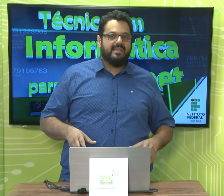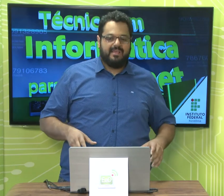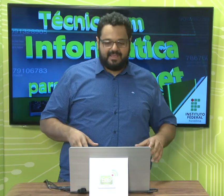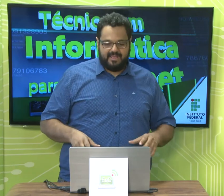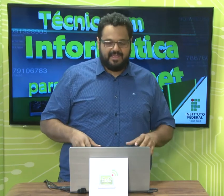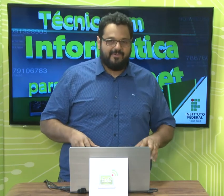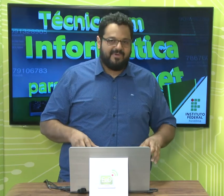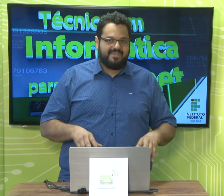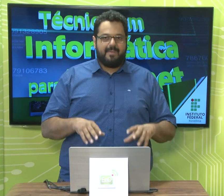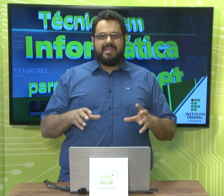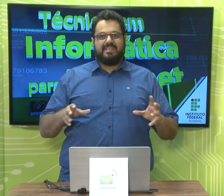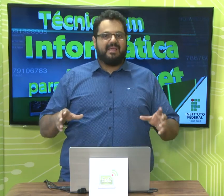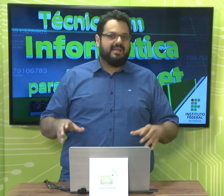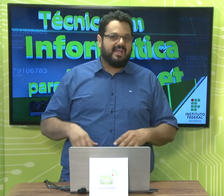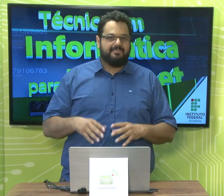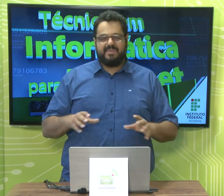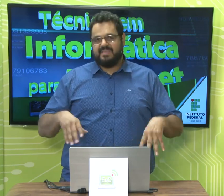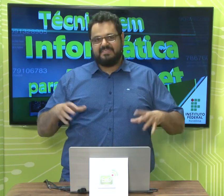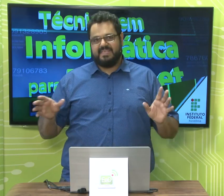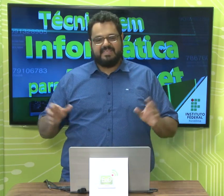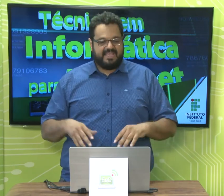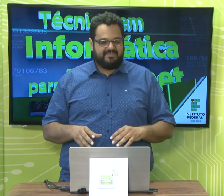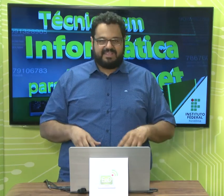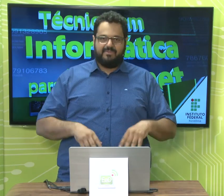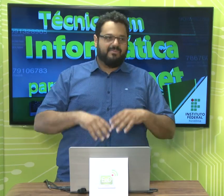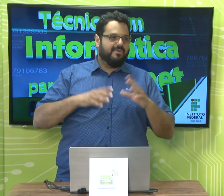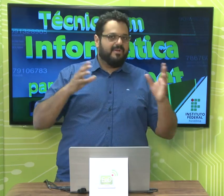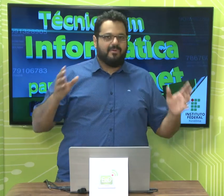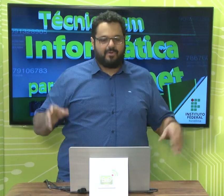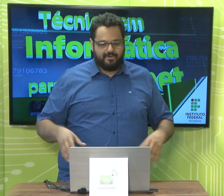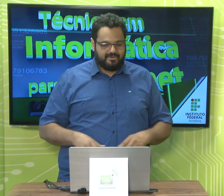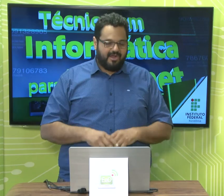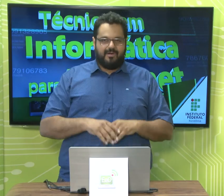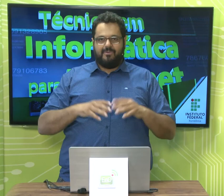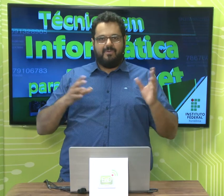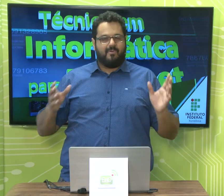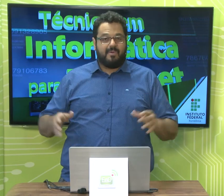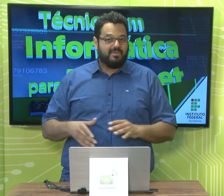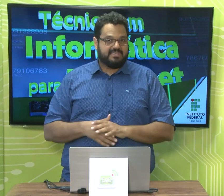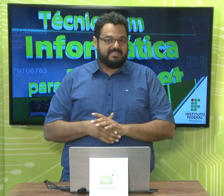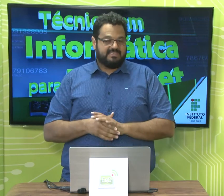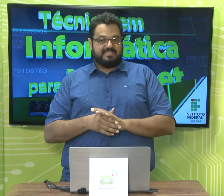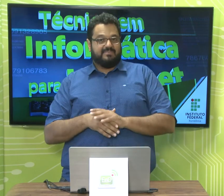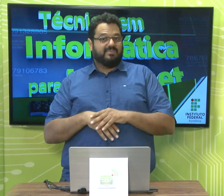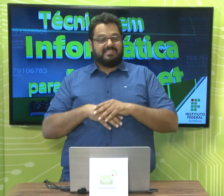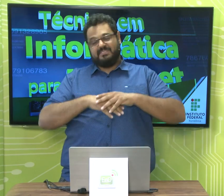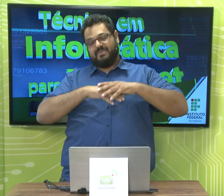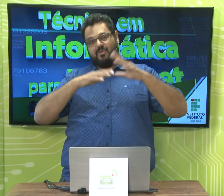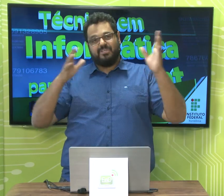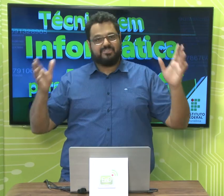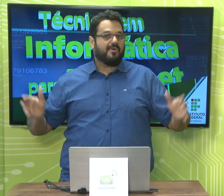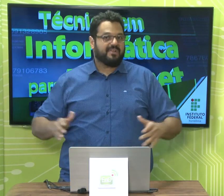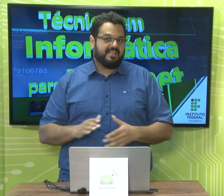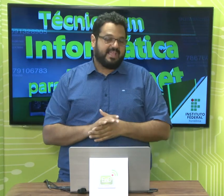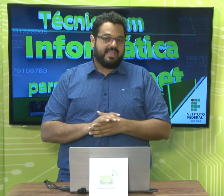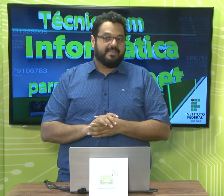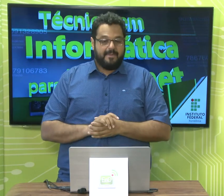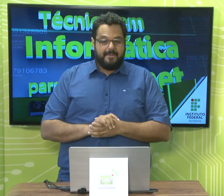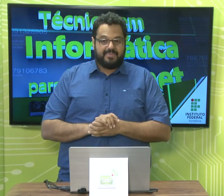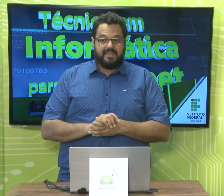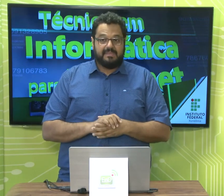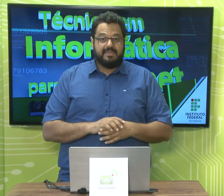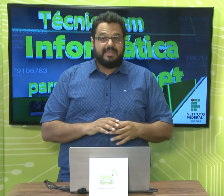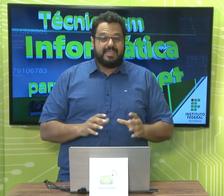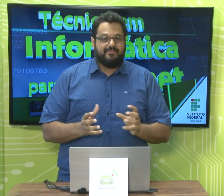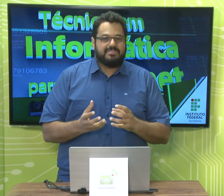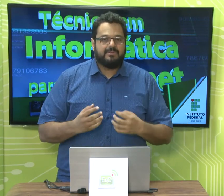ter uma ferramenta A, B, C, D, vai ter um CorelDRAW, alguma coisa desse, um desses milhões de software que tem aí.